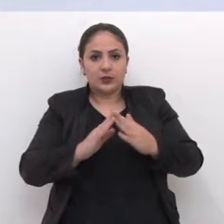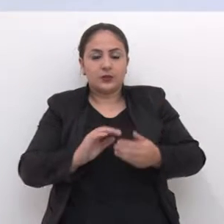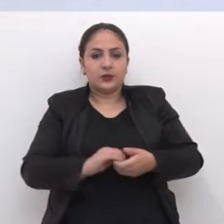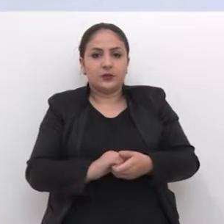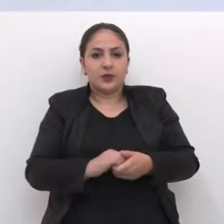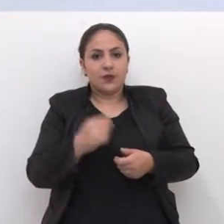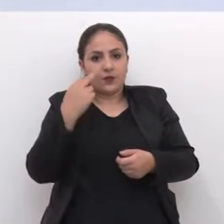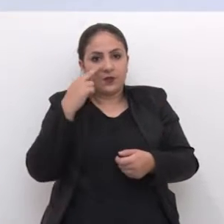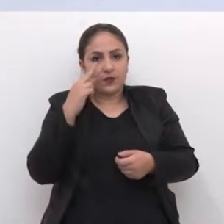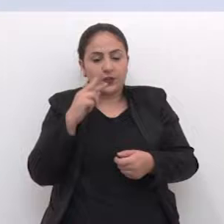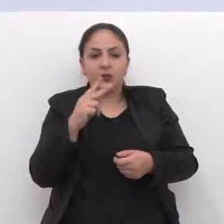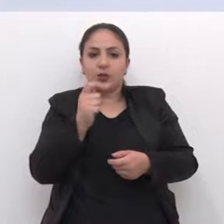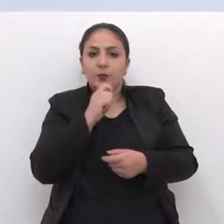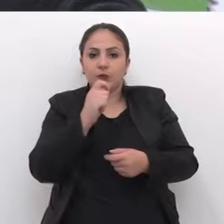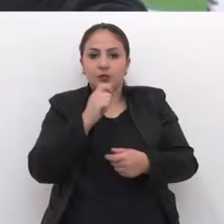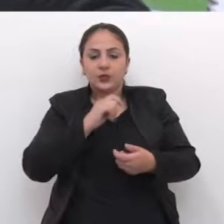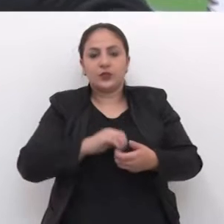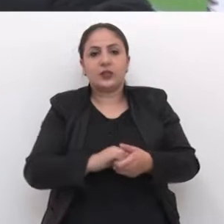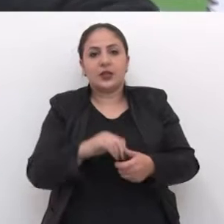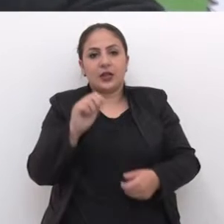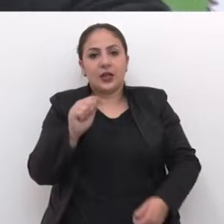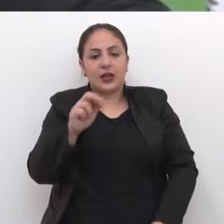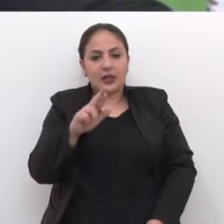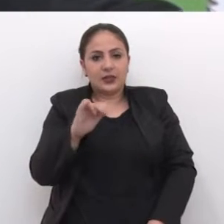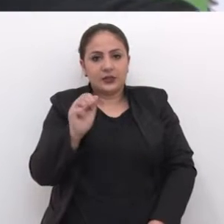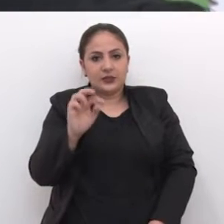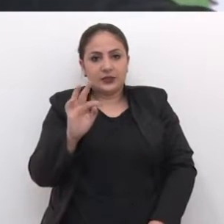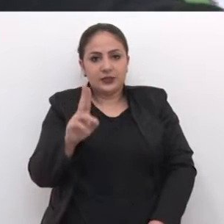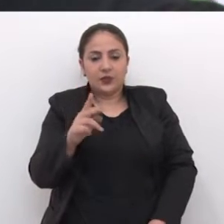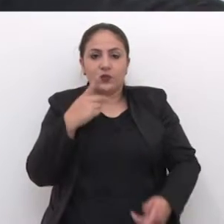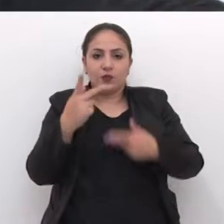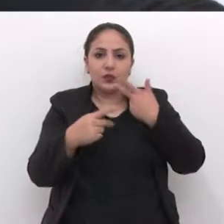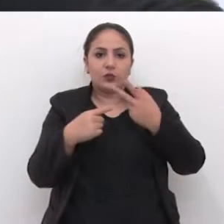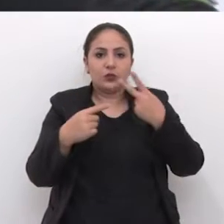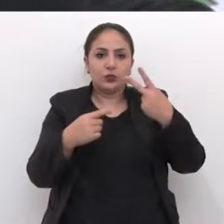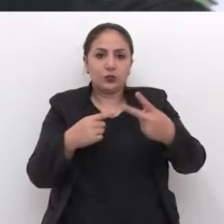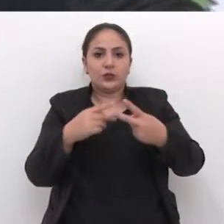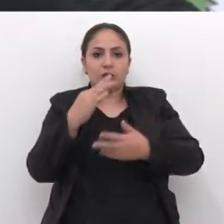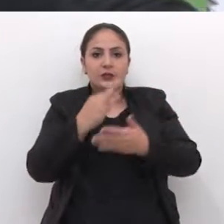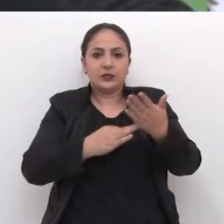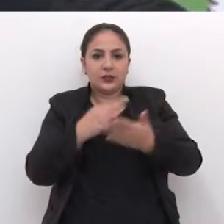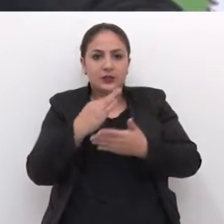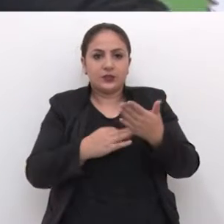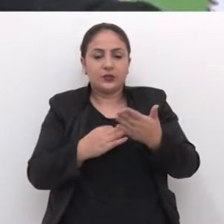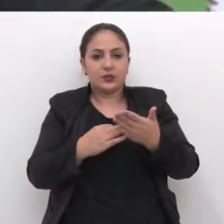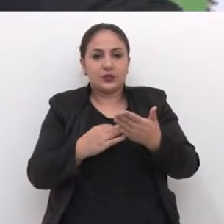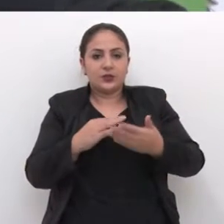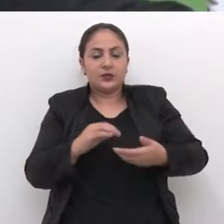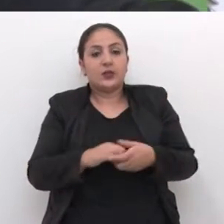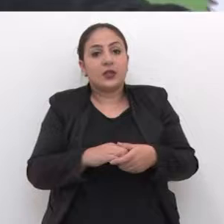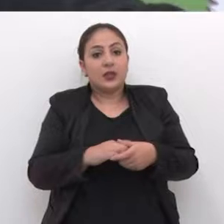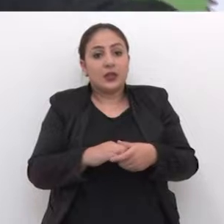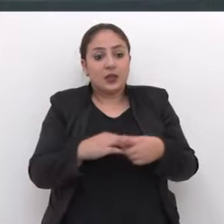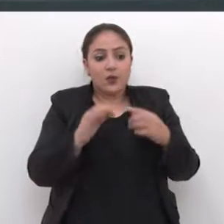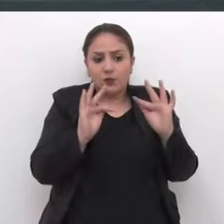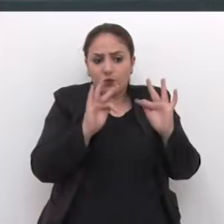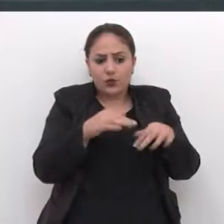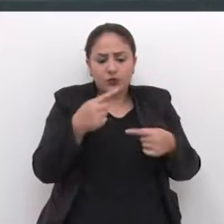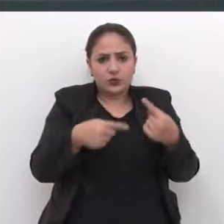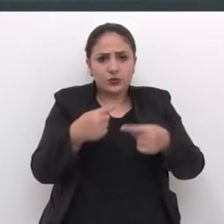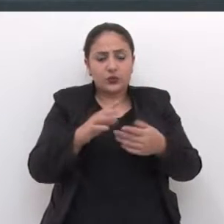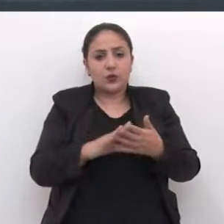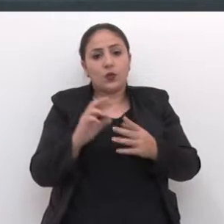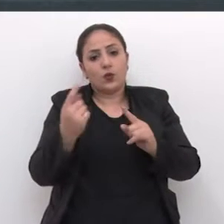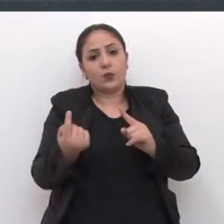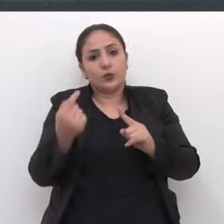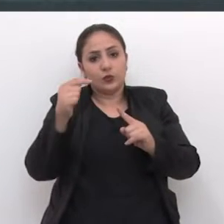casa. Veja na reportagem. Aristeu Dalalana mencionou 2 textos que deixaram de tramitar. Um